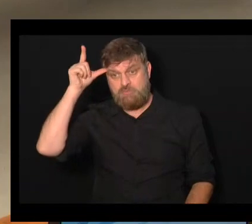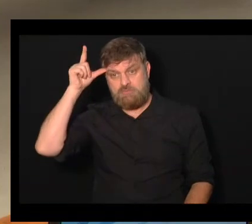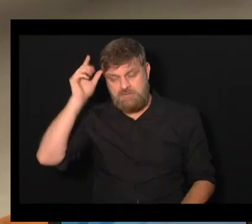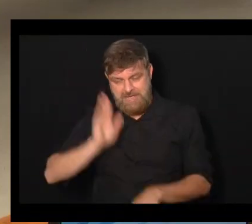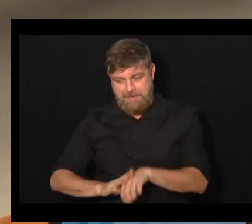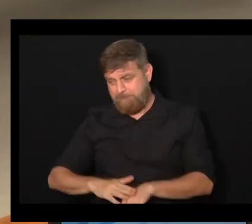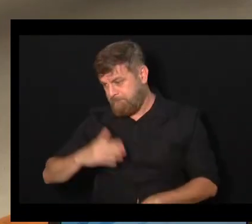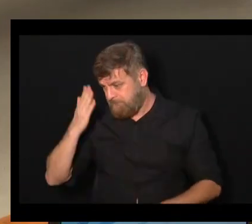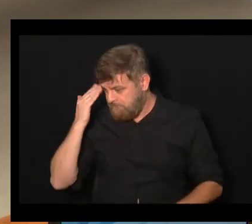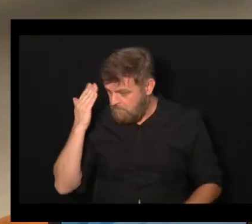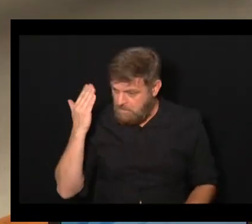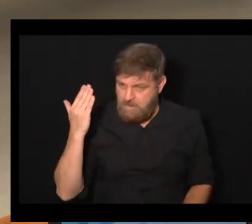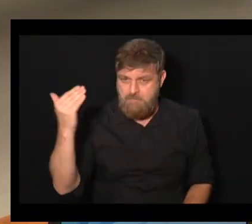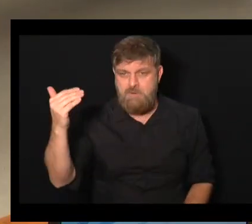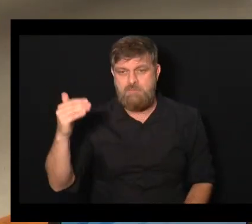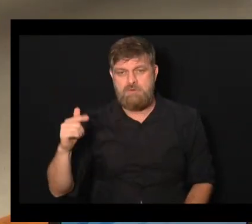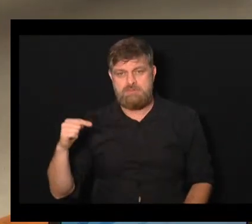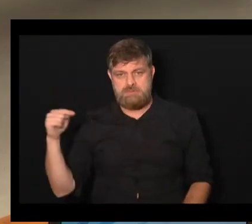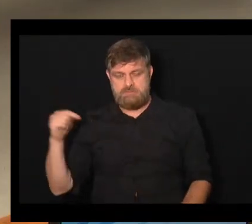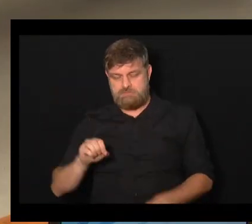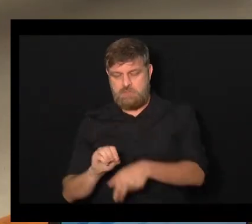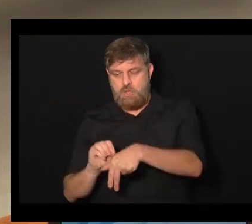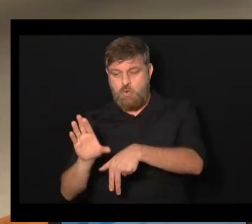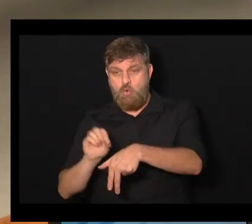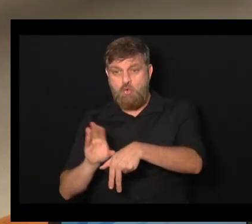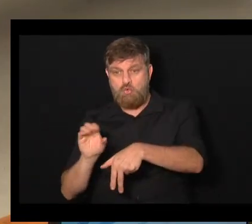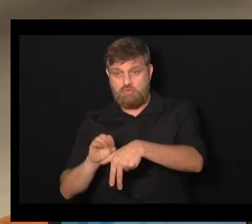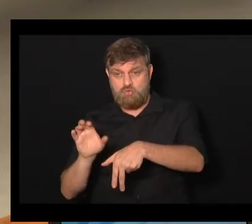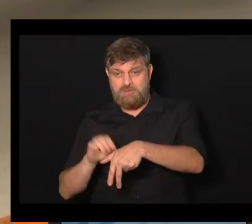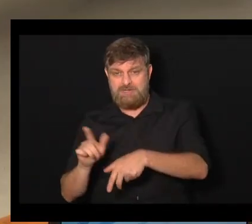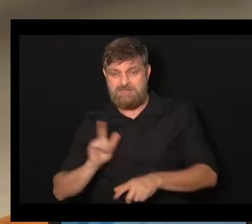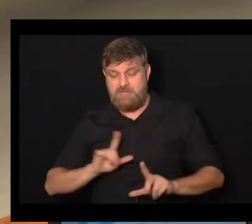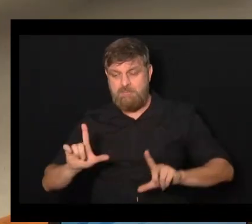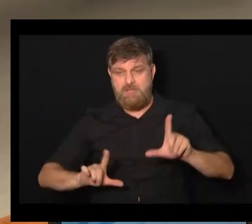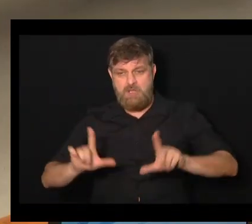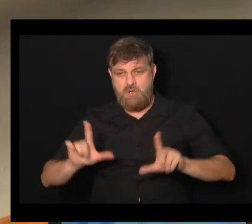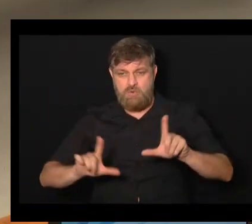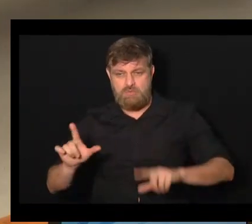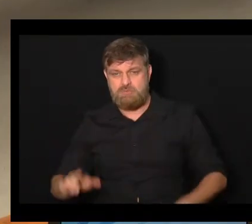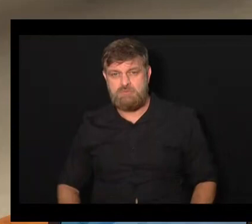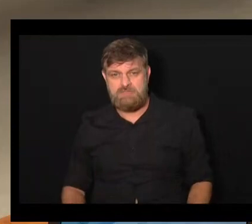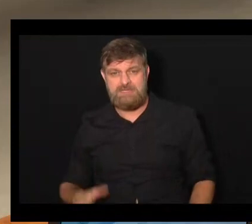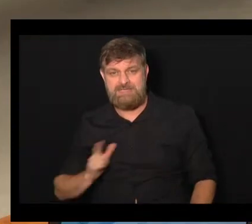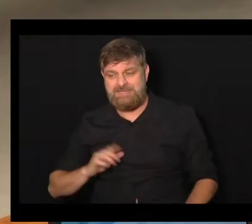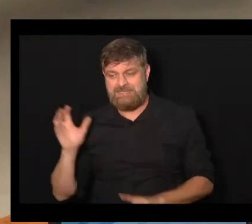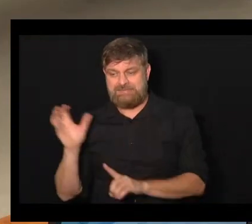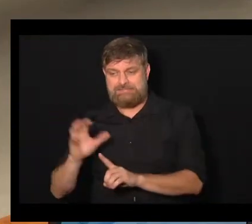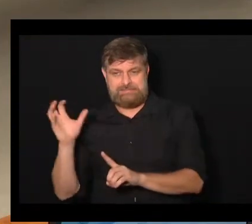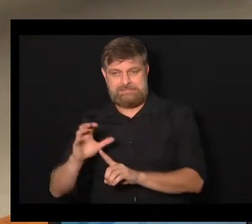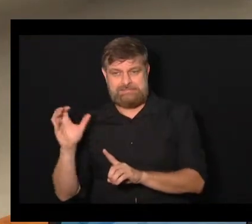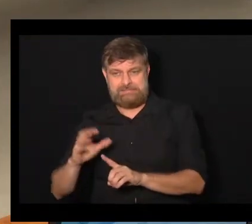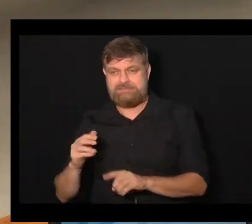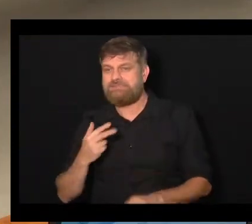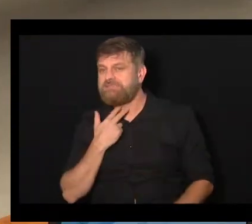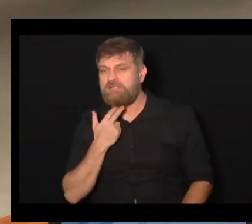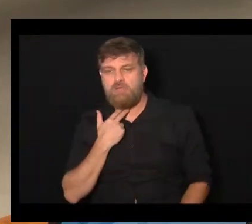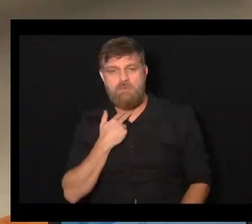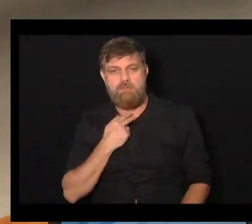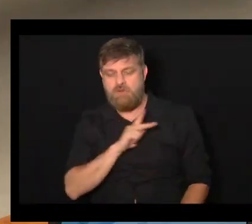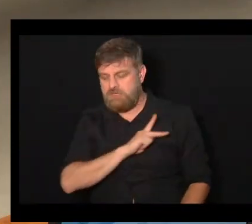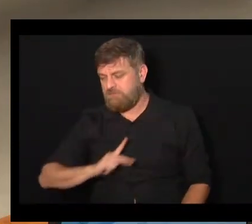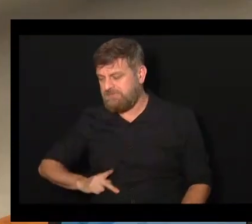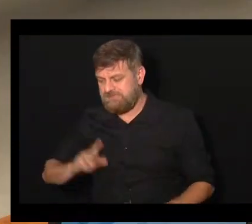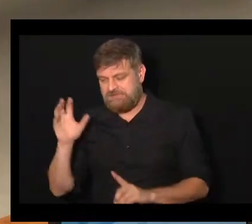Brasil, com certeza, e essa formação de uma TV Cultura sem interferência do poder público, dos governos que vão se